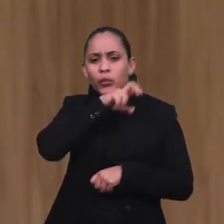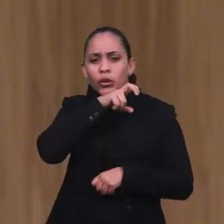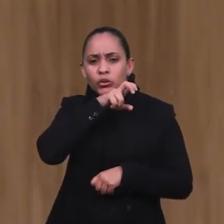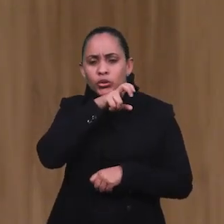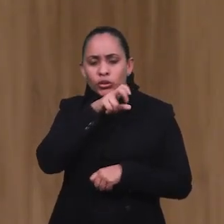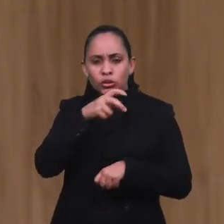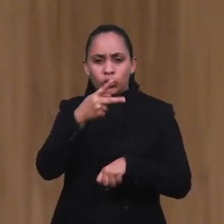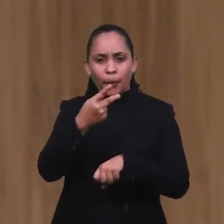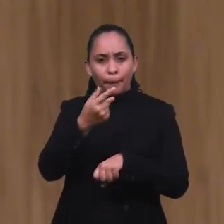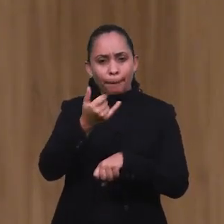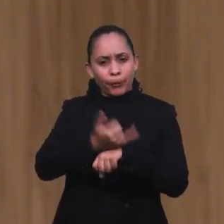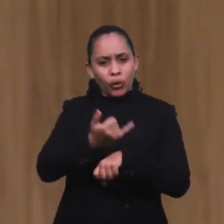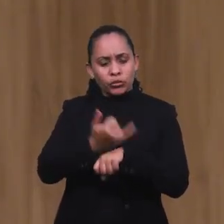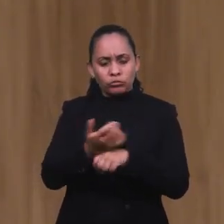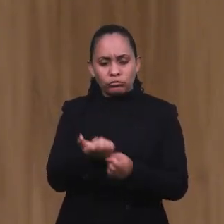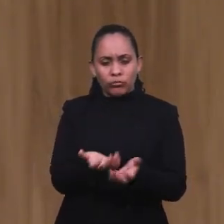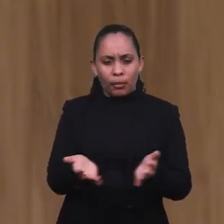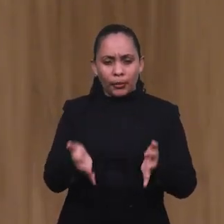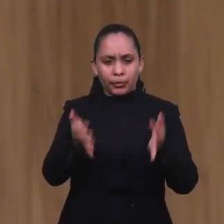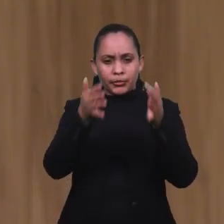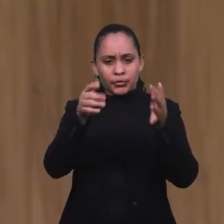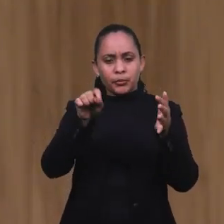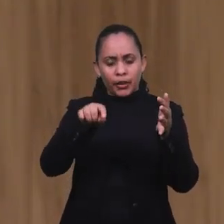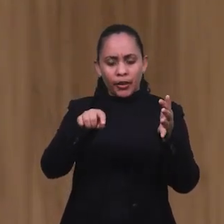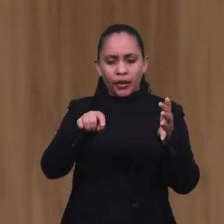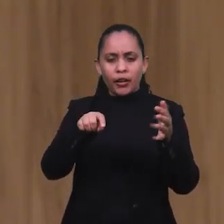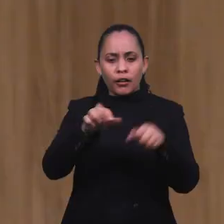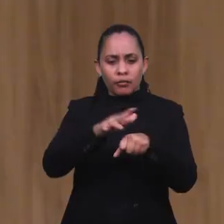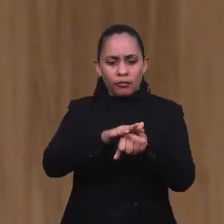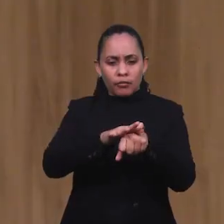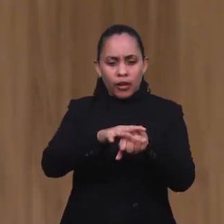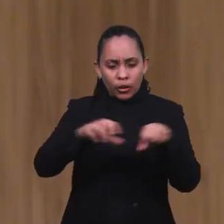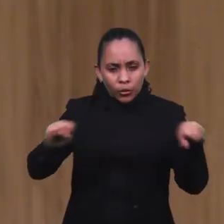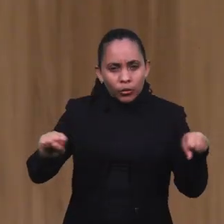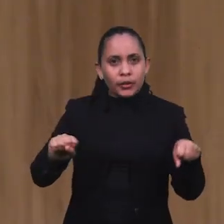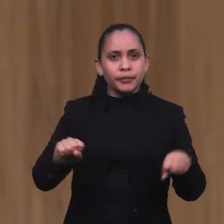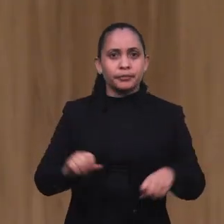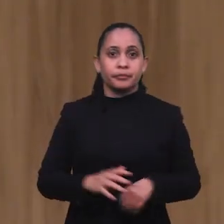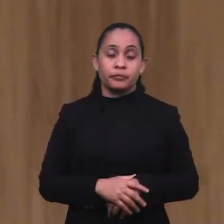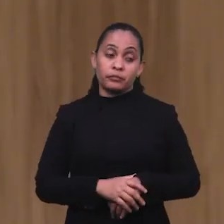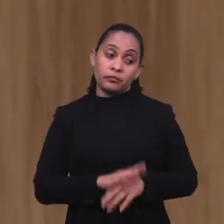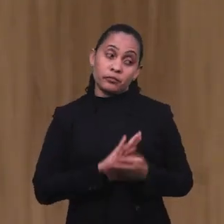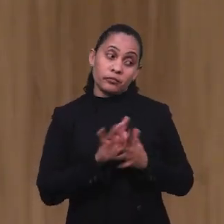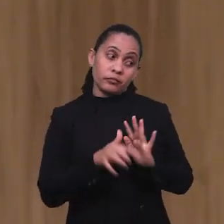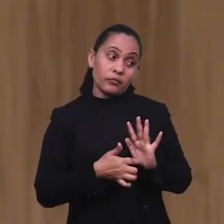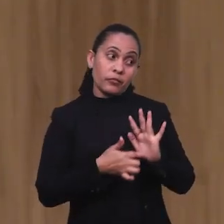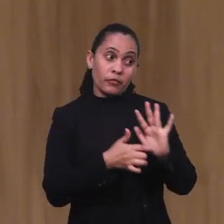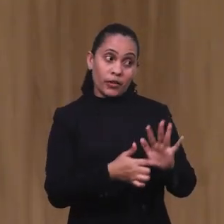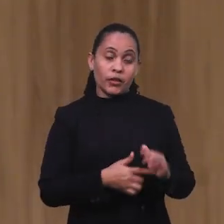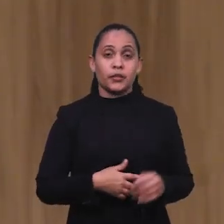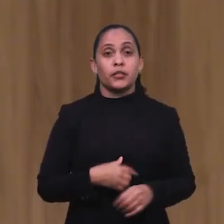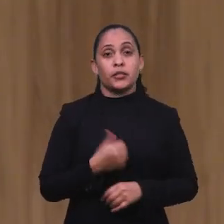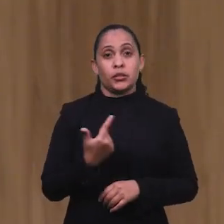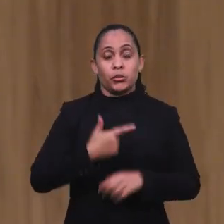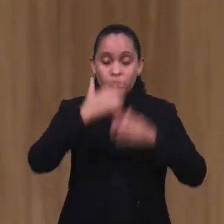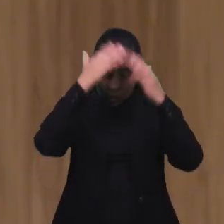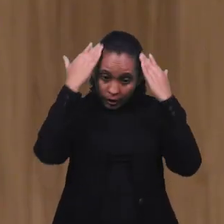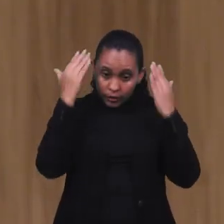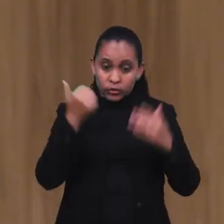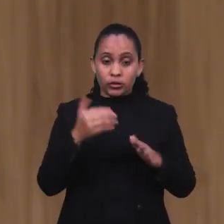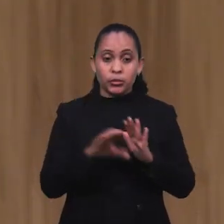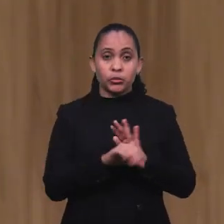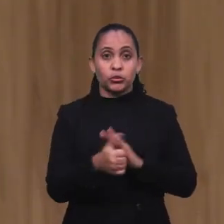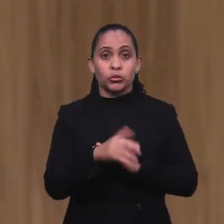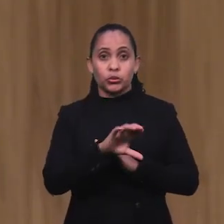foram mordidos pela serpente, para ele ser curado, né? Mas só que é o seguinte, aqui vai ver em Reis 18, segundo Reis 18, versículo